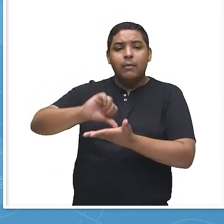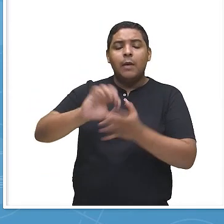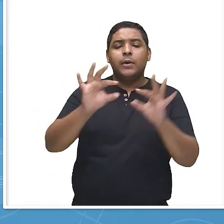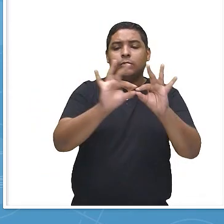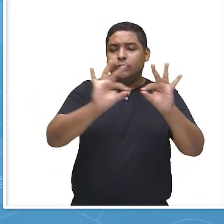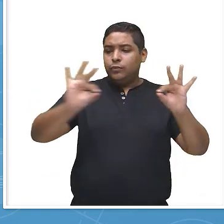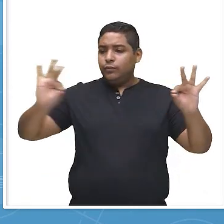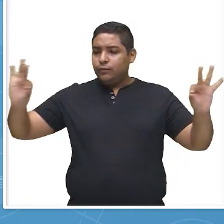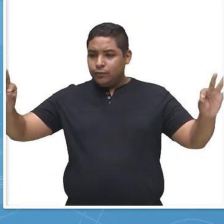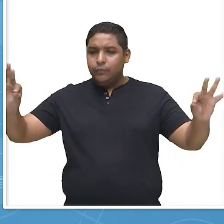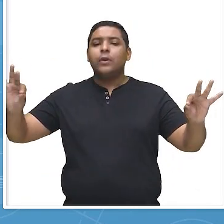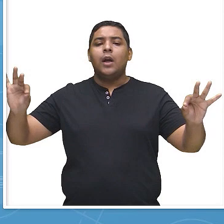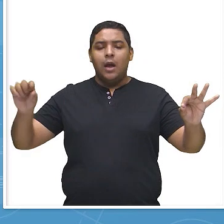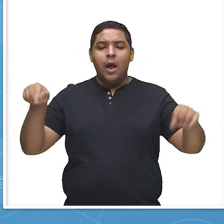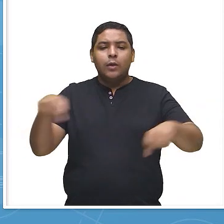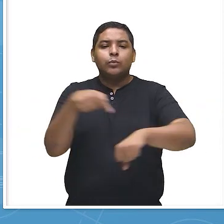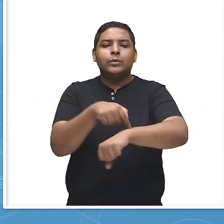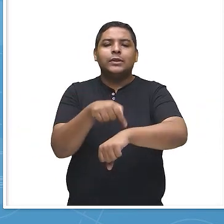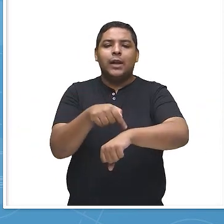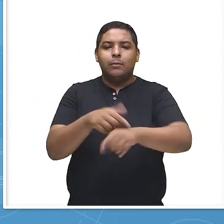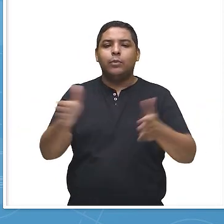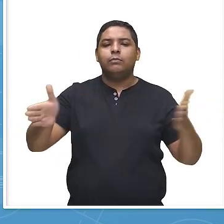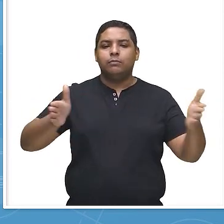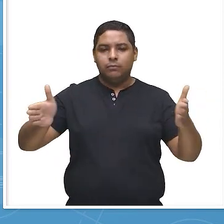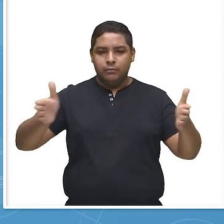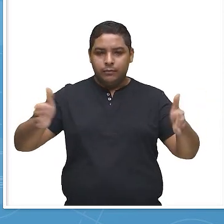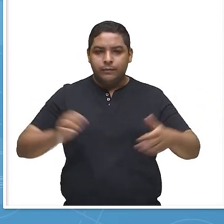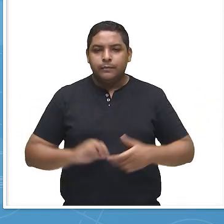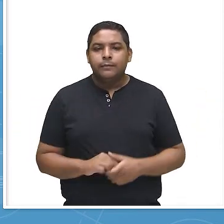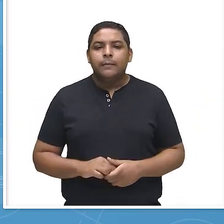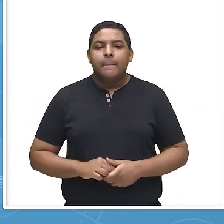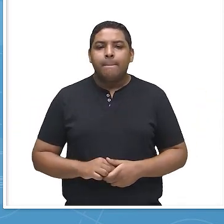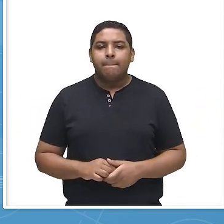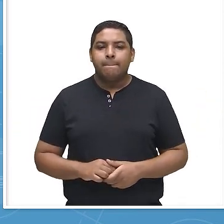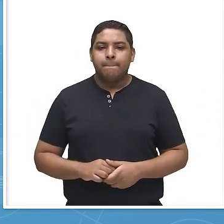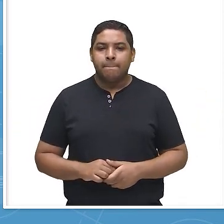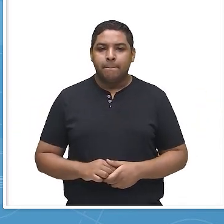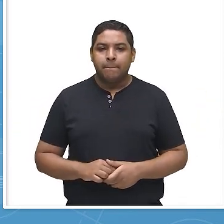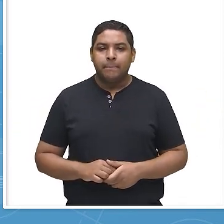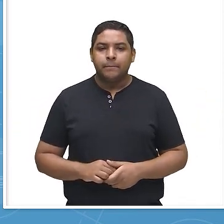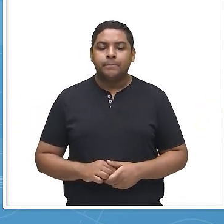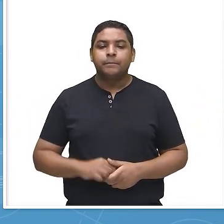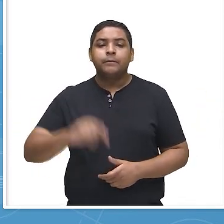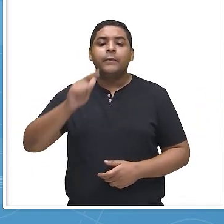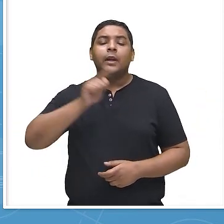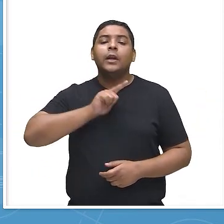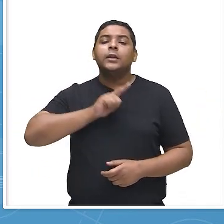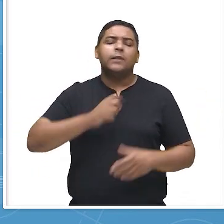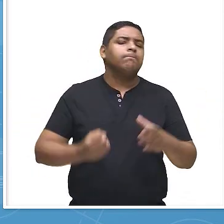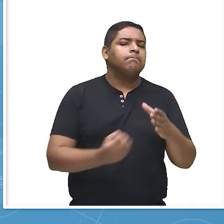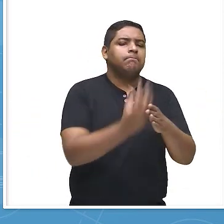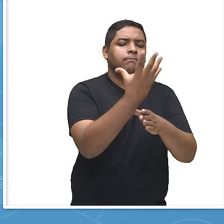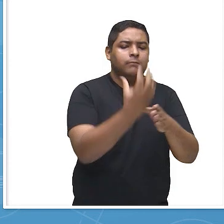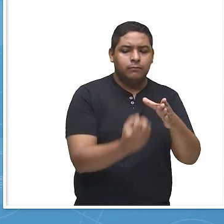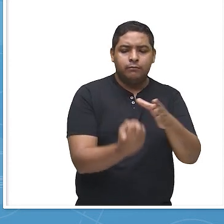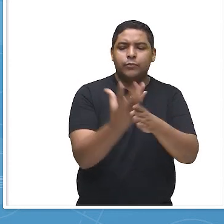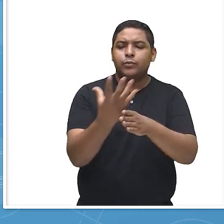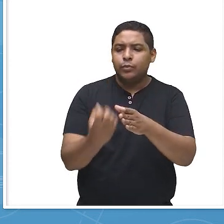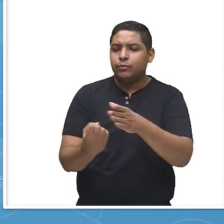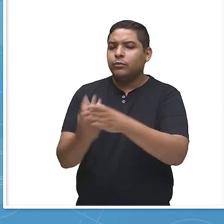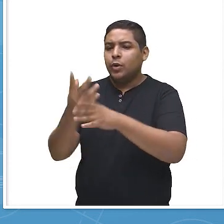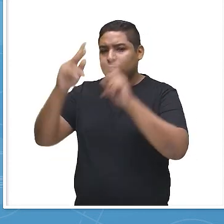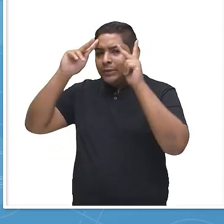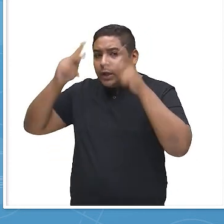geológico. Observe. Nessa linha do tempo geológico, nós temos toda a formação dos seres vivos,